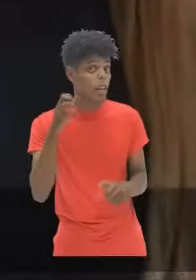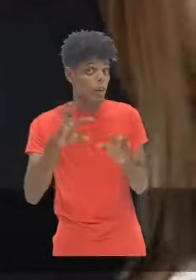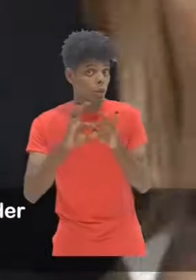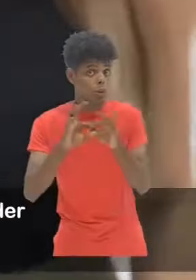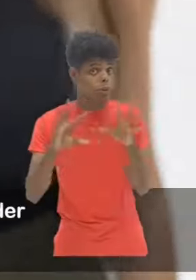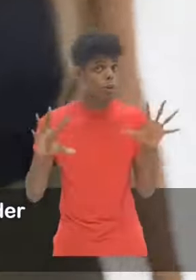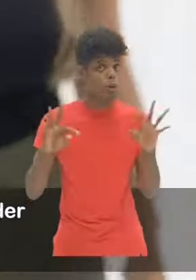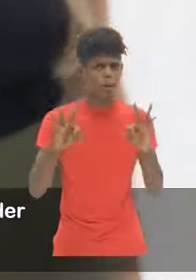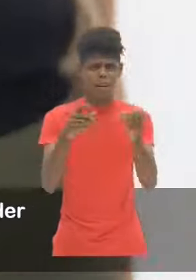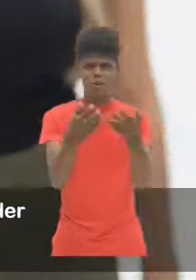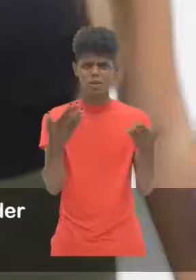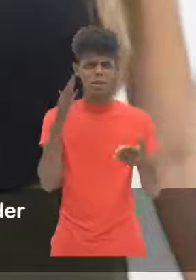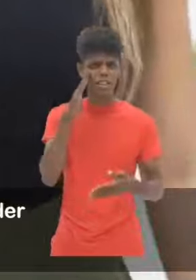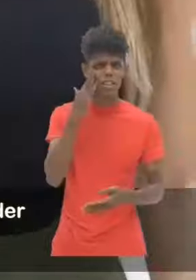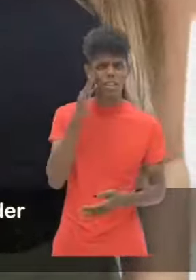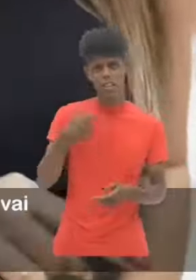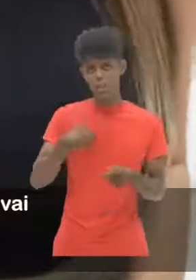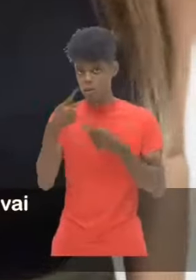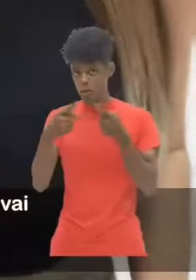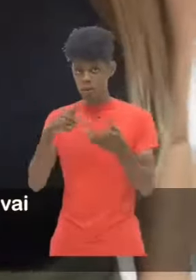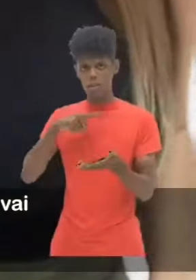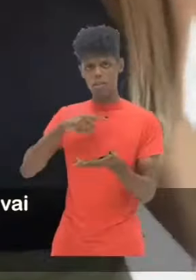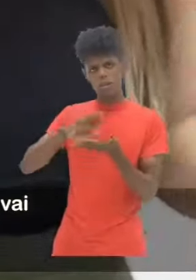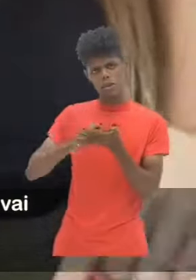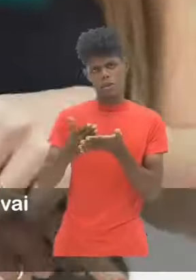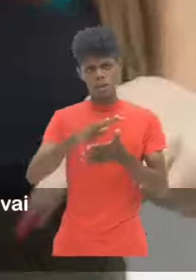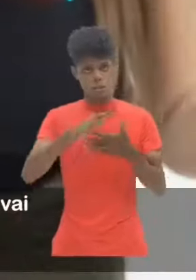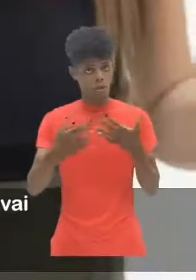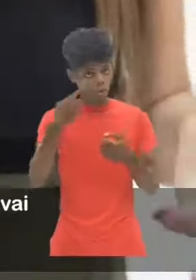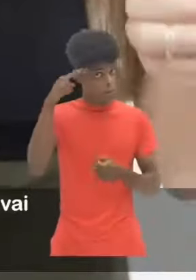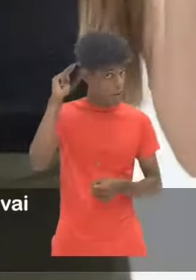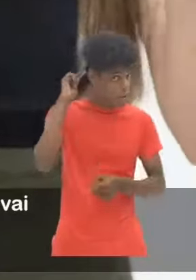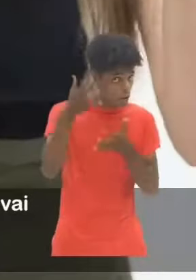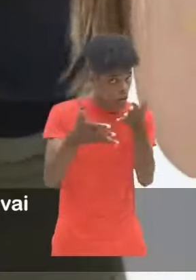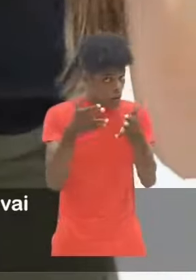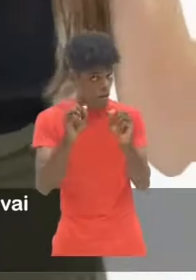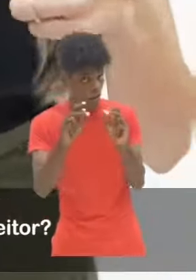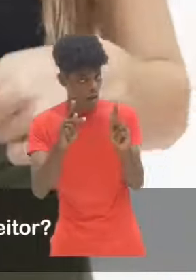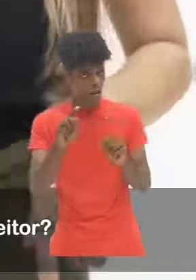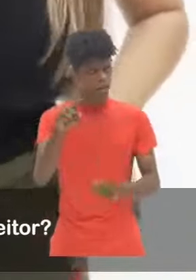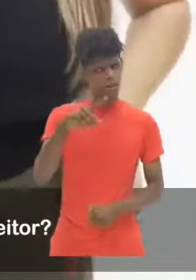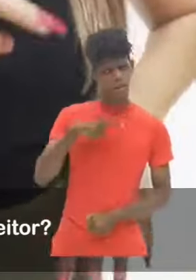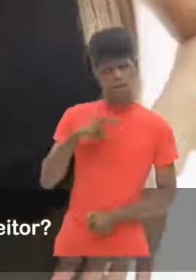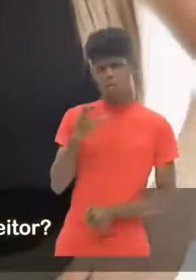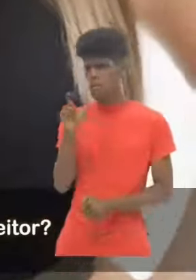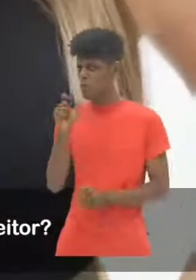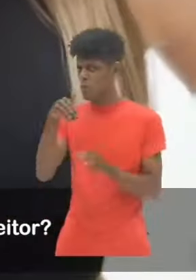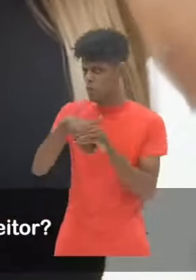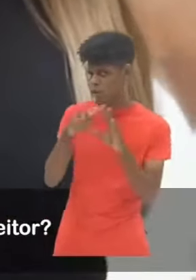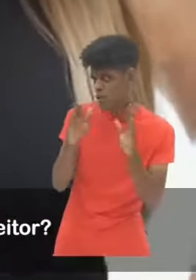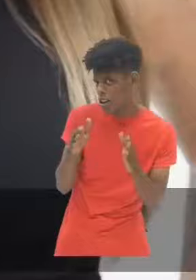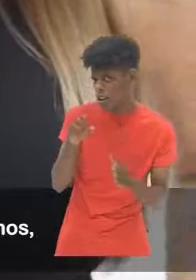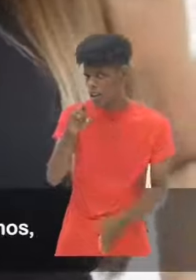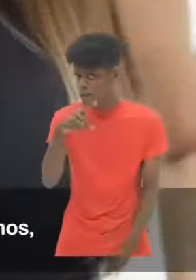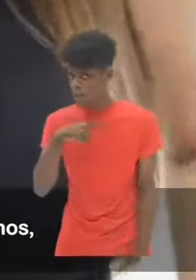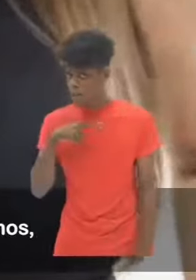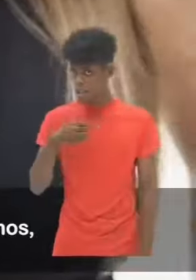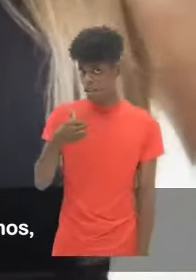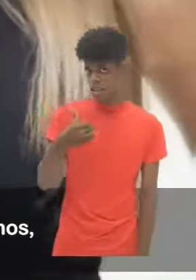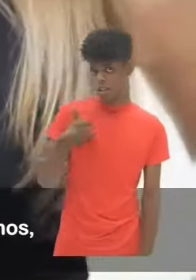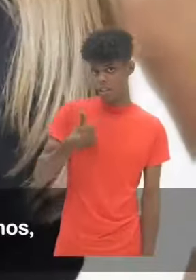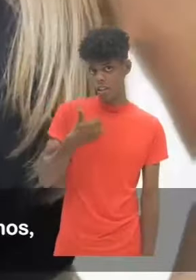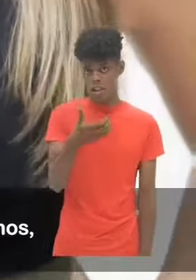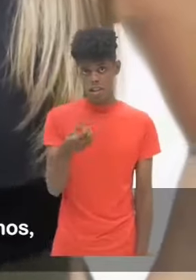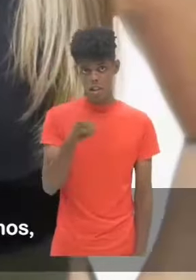liga o som. E pra todo mundo entender minha mensagem, vai ter legenda e o Rogério vai estar falando aqui embaixo com vocês, tá? Você já tirou seu título de eleitor? Se você tem